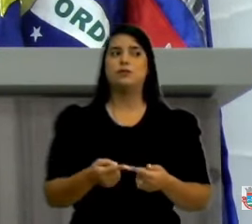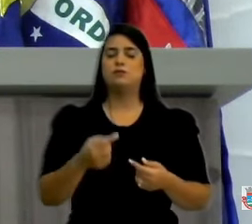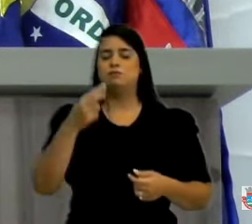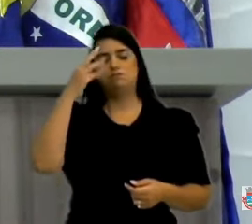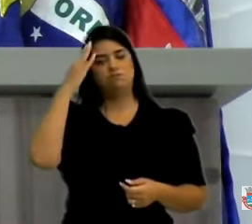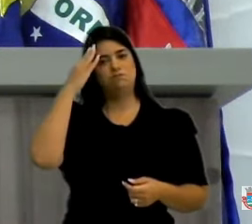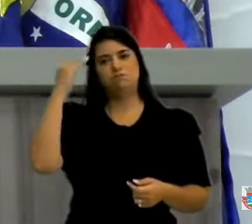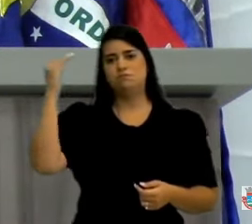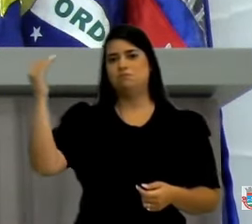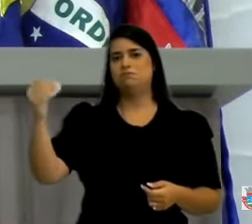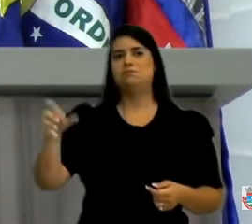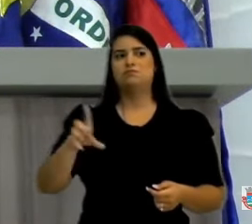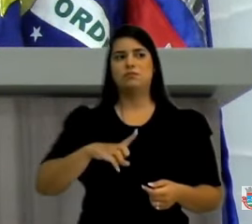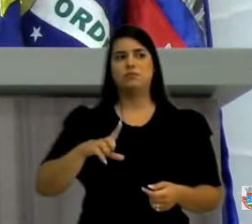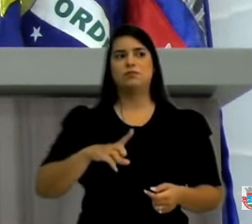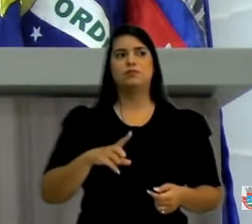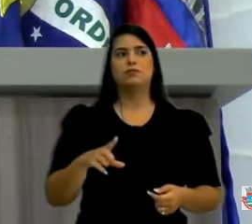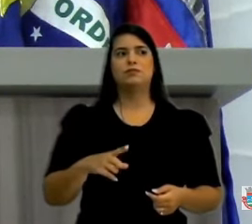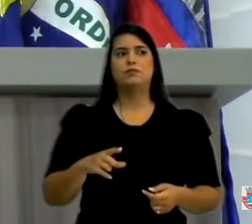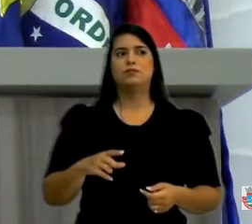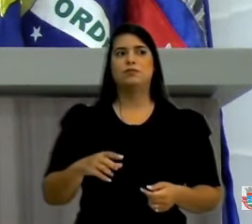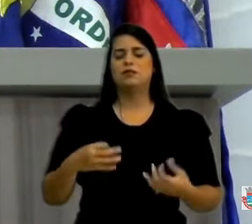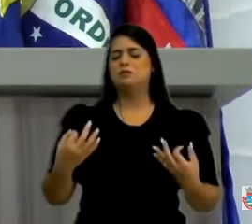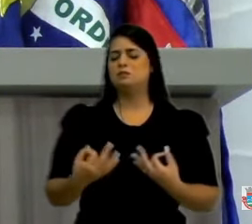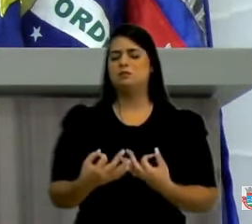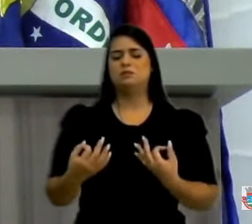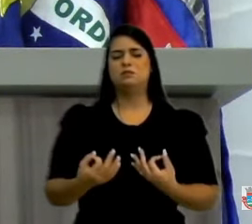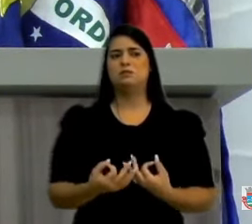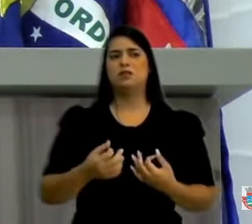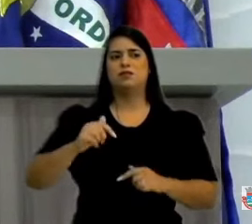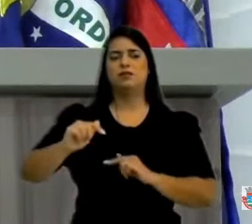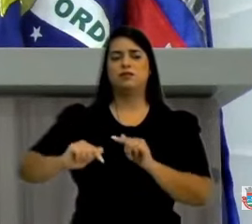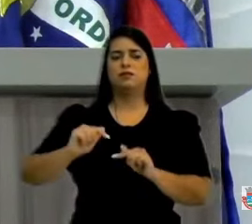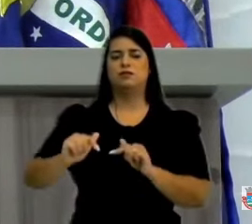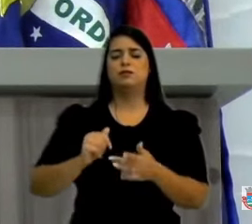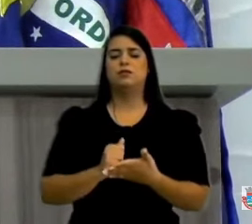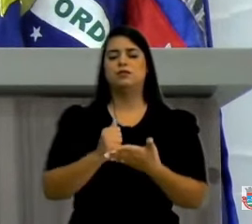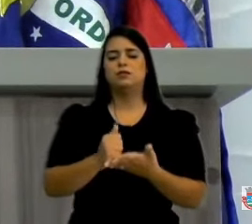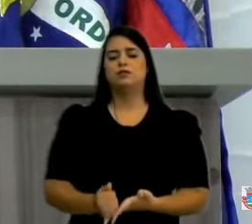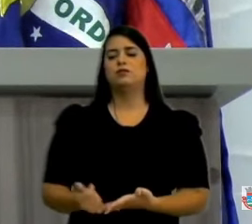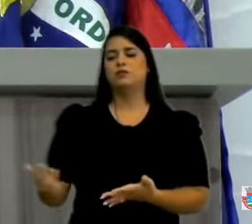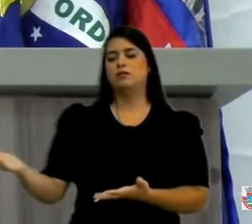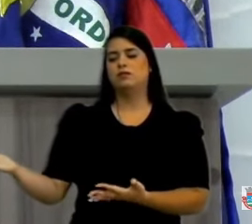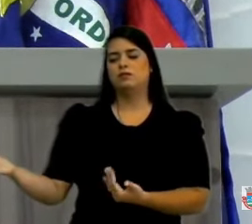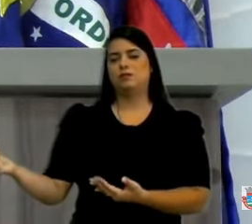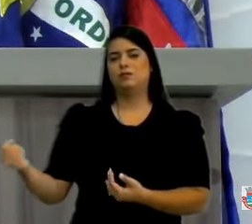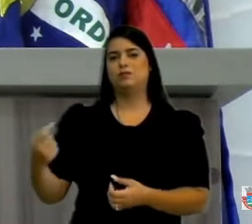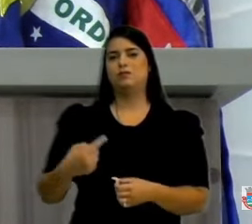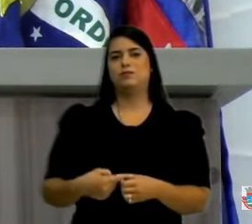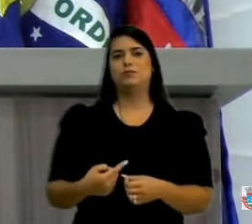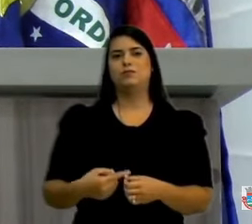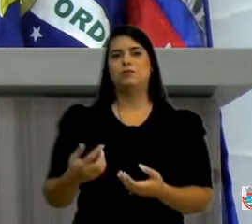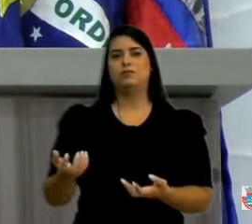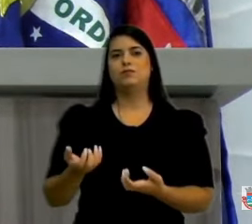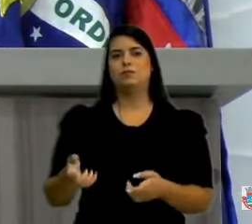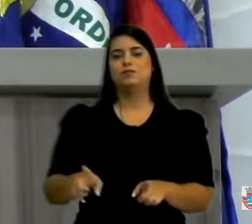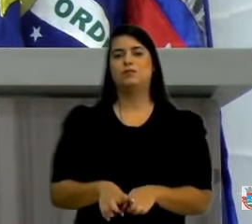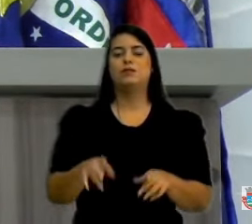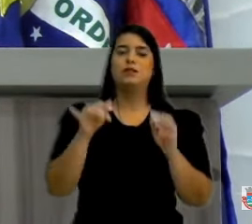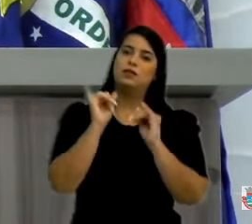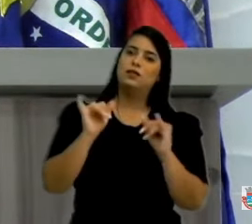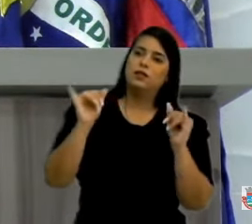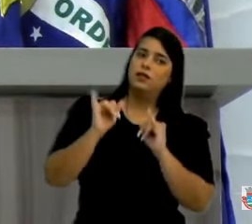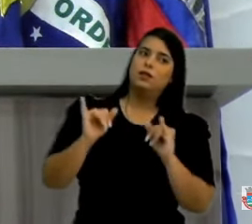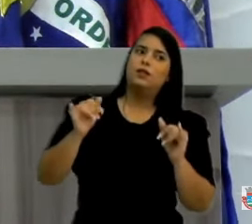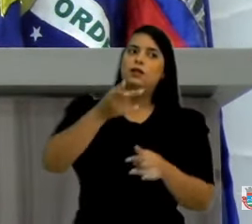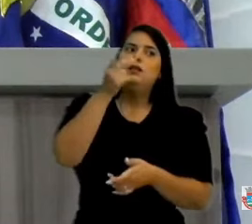a sua equipe pelo grande trabalho que vem ajudando todos os nossos jovens do nosso município. E quero também avisar o pessoal